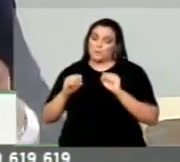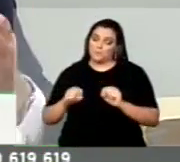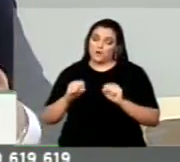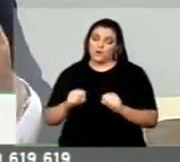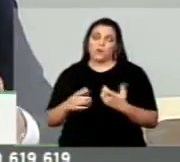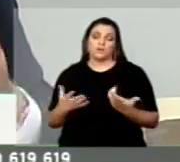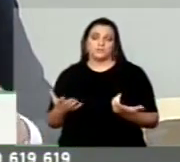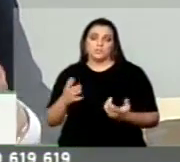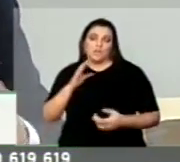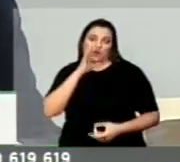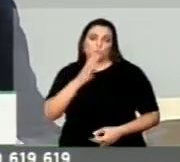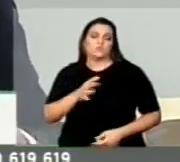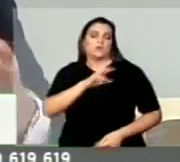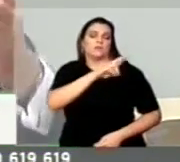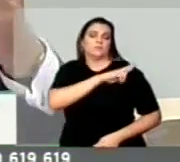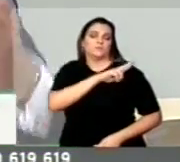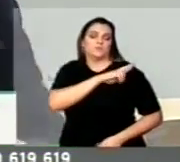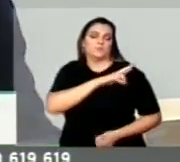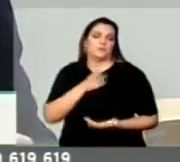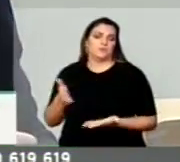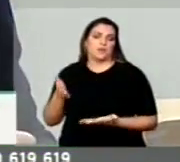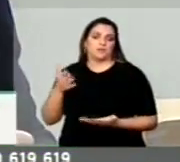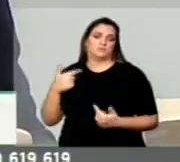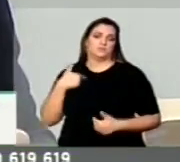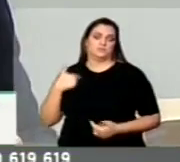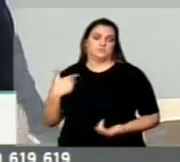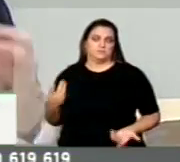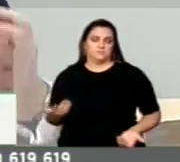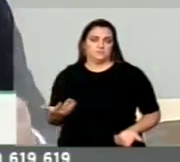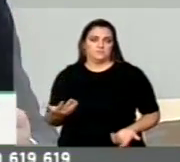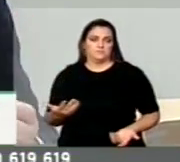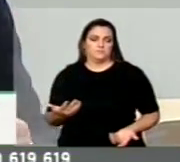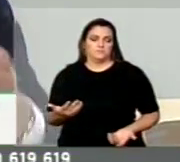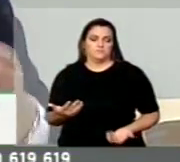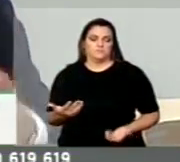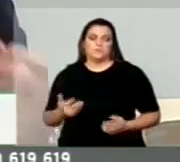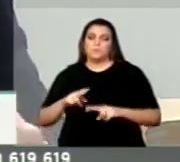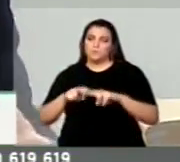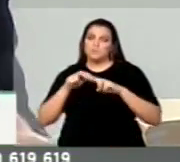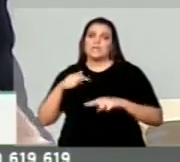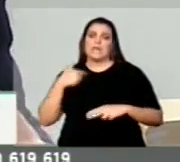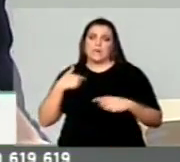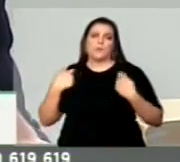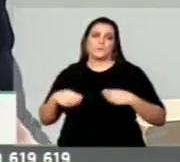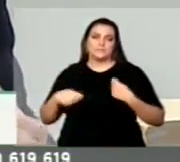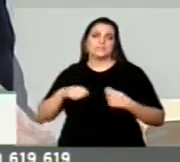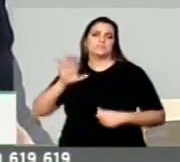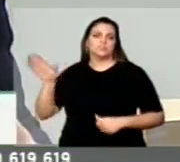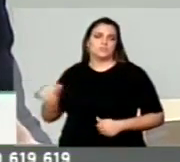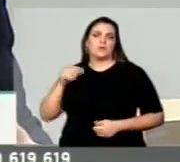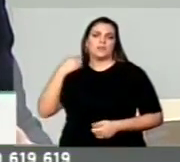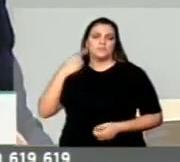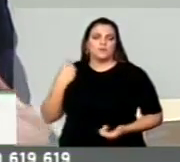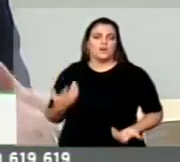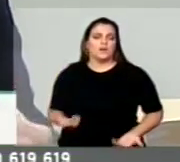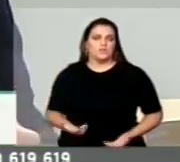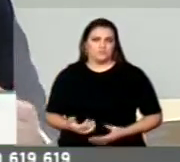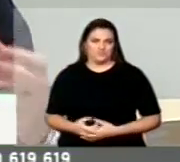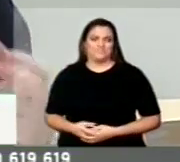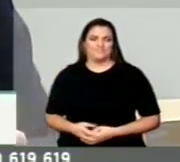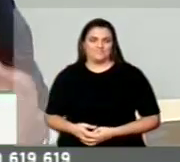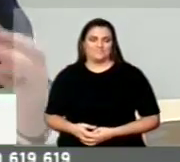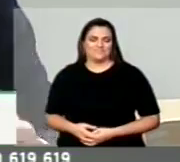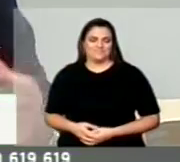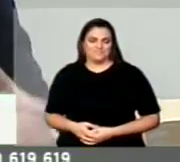de responsabilização pessoal. Então, em sendo assim, eu tinha que ter um representado para